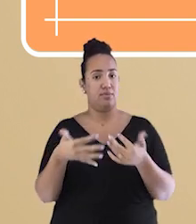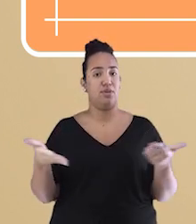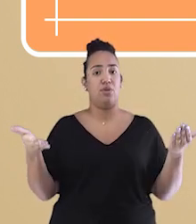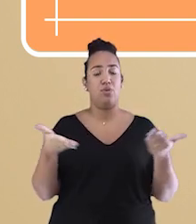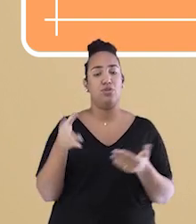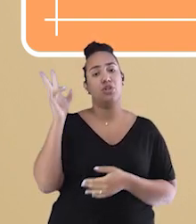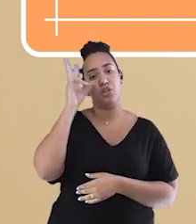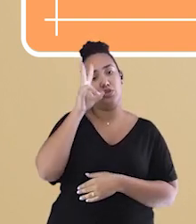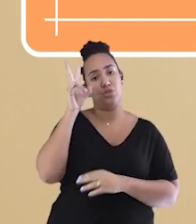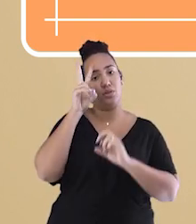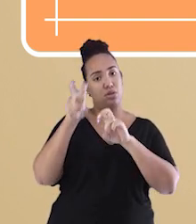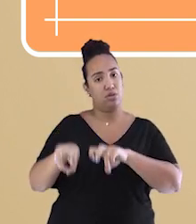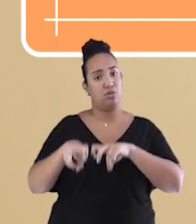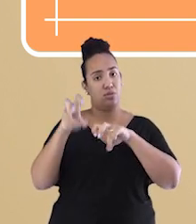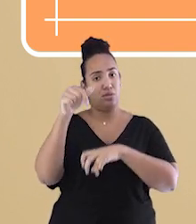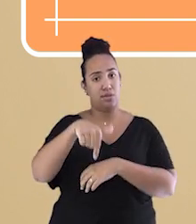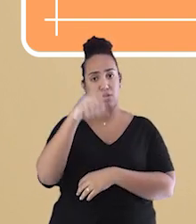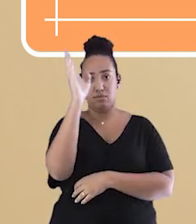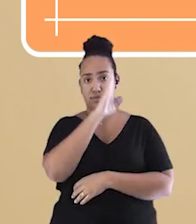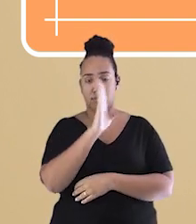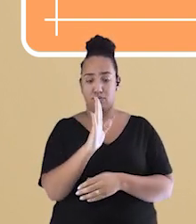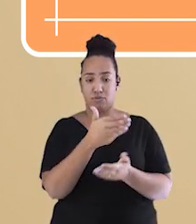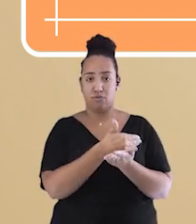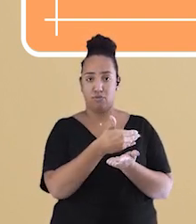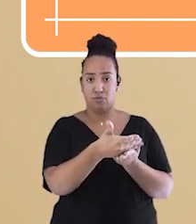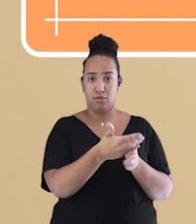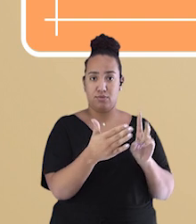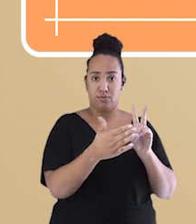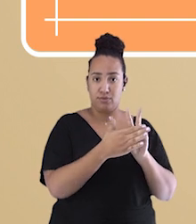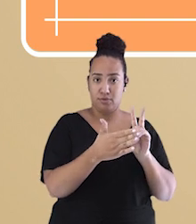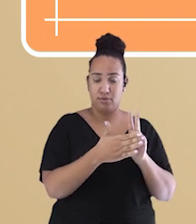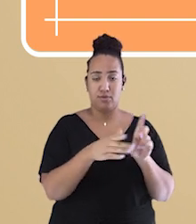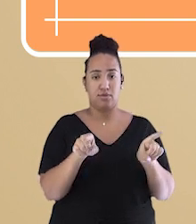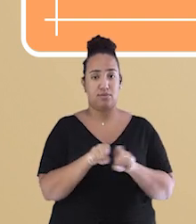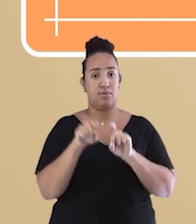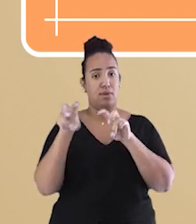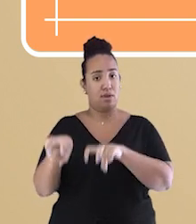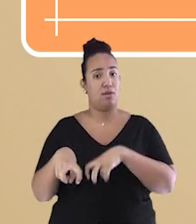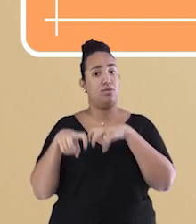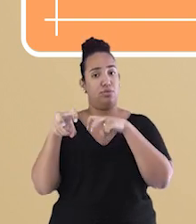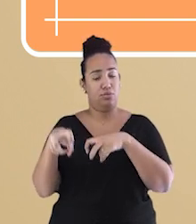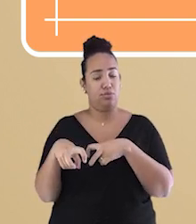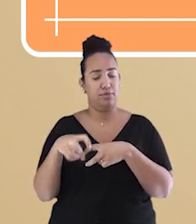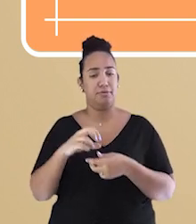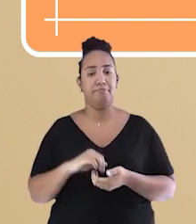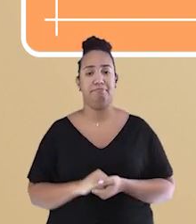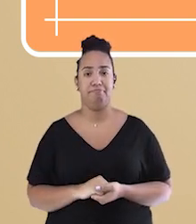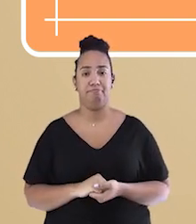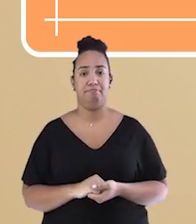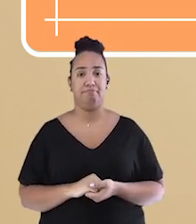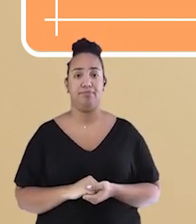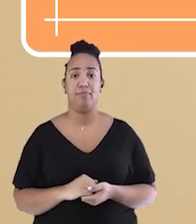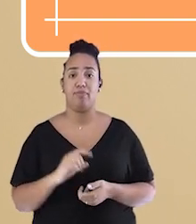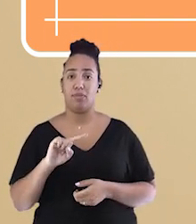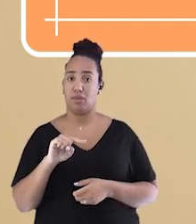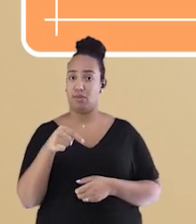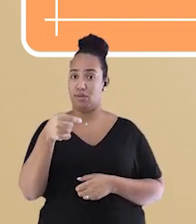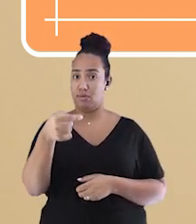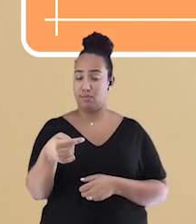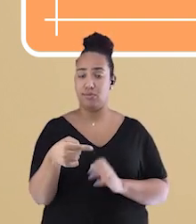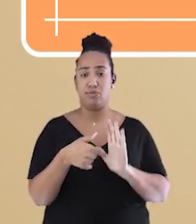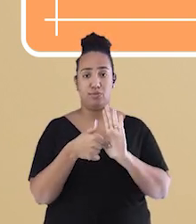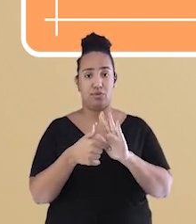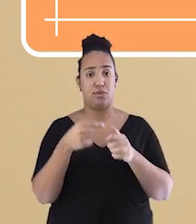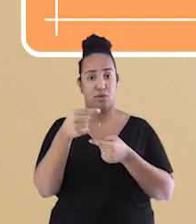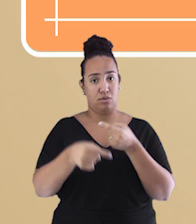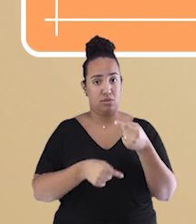no Brasil, começando pelos indígenas e a agricultura de subsistência, passando pelos ciclos